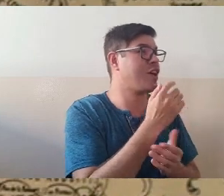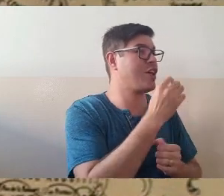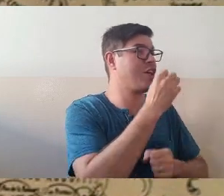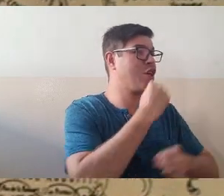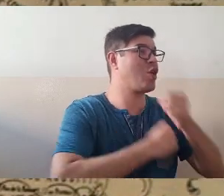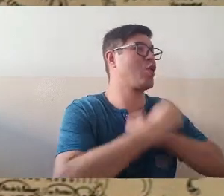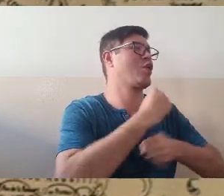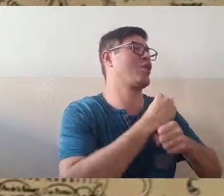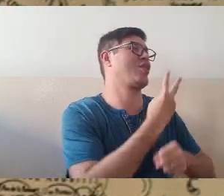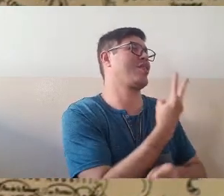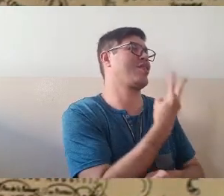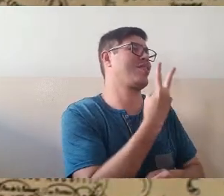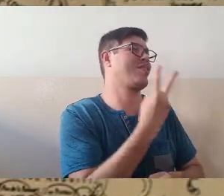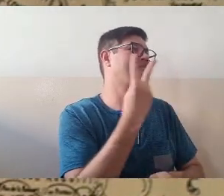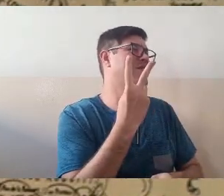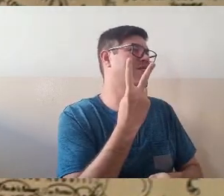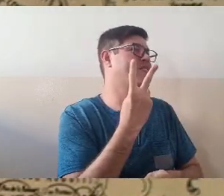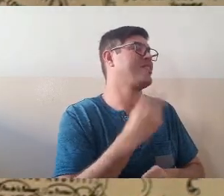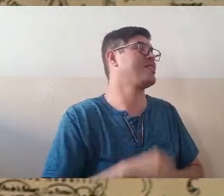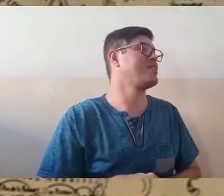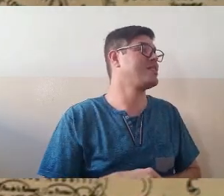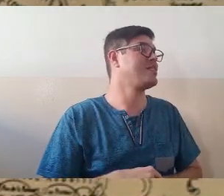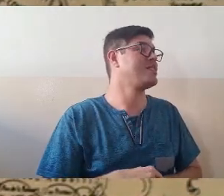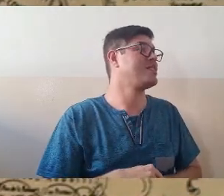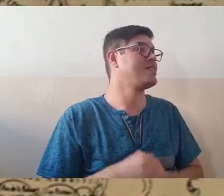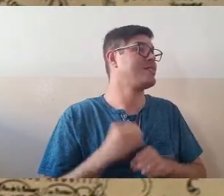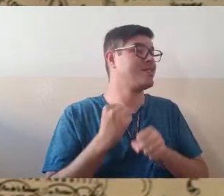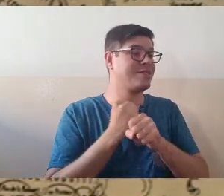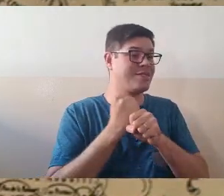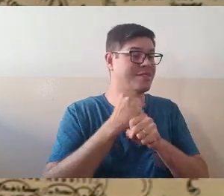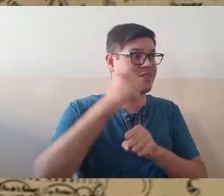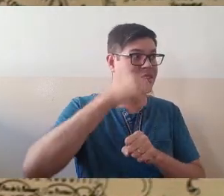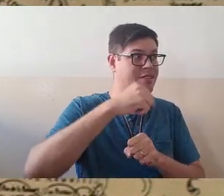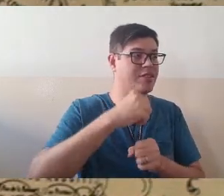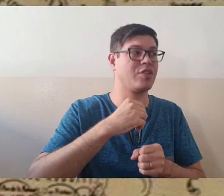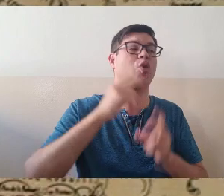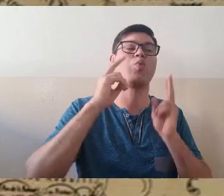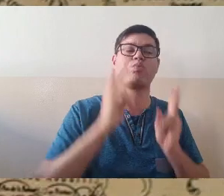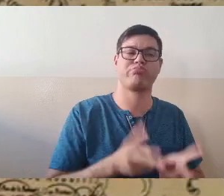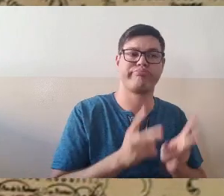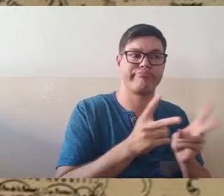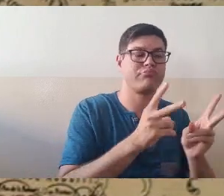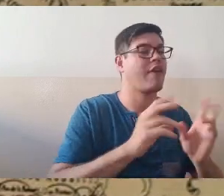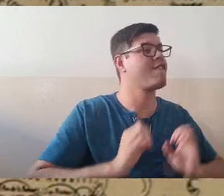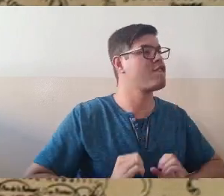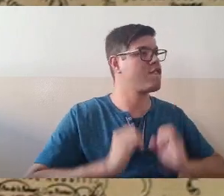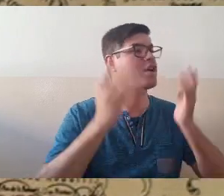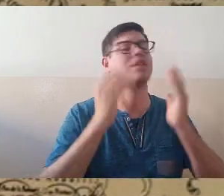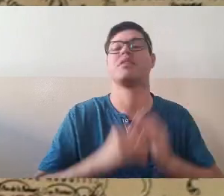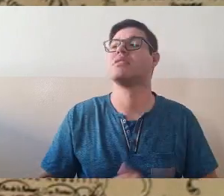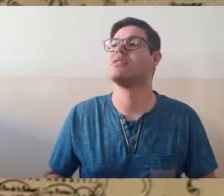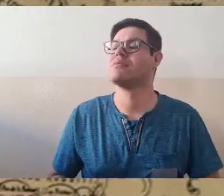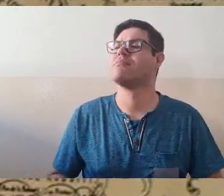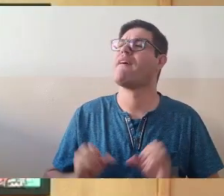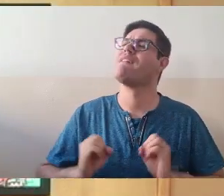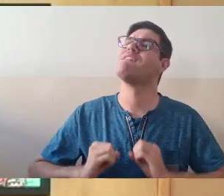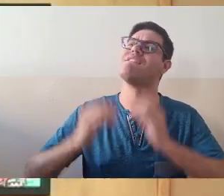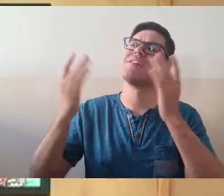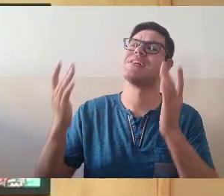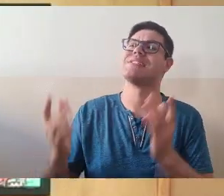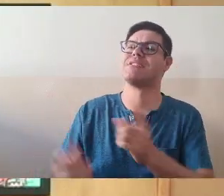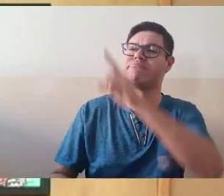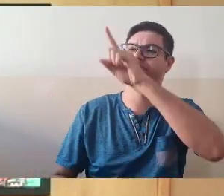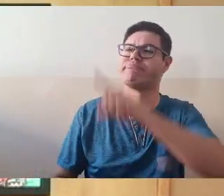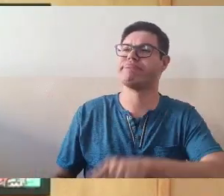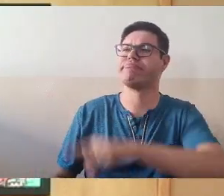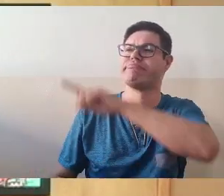E conseguimos implantar em 23. Muito bem. As festas, todas as apresentações foram canceladas. Né? Não tinha como fazer. Não tinha como fazer.